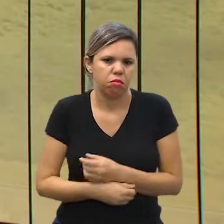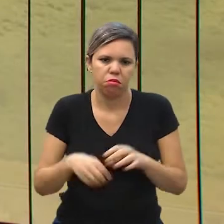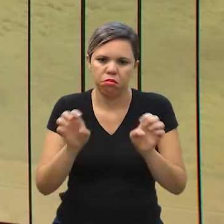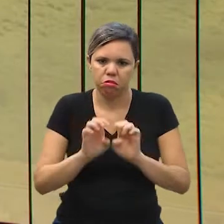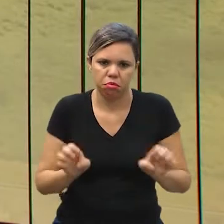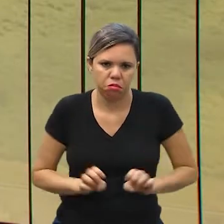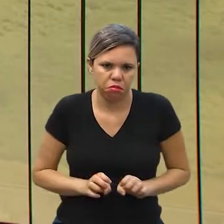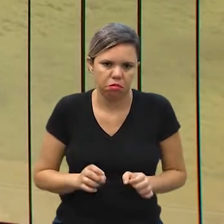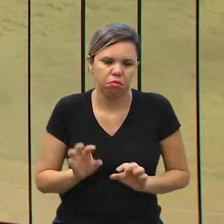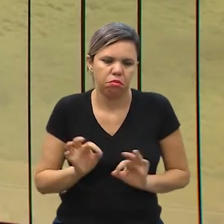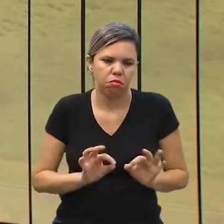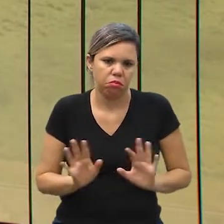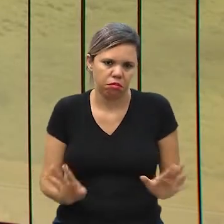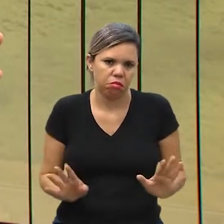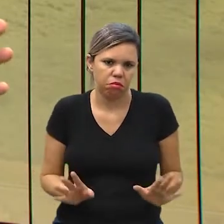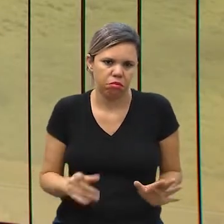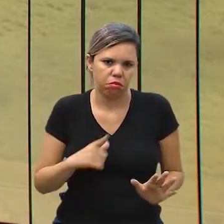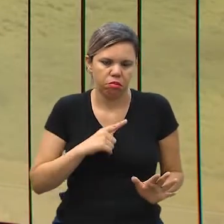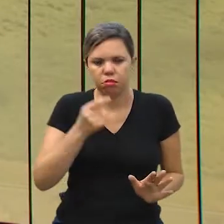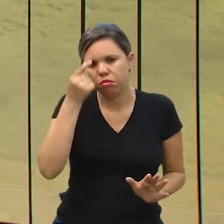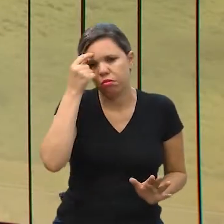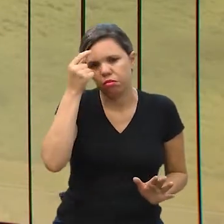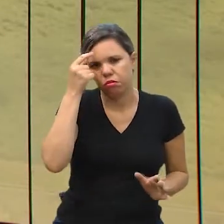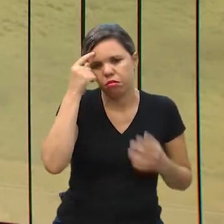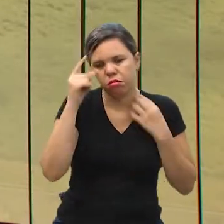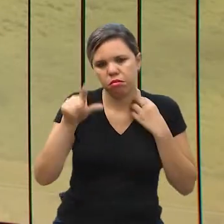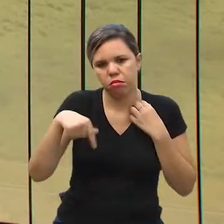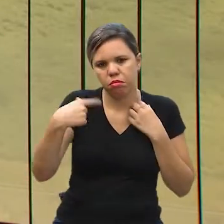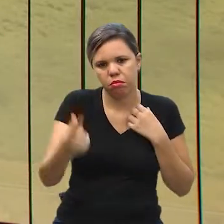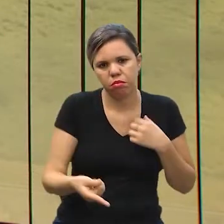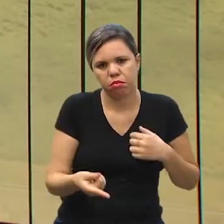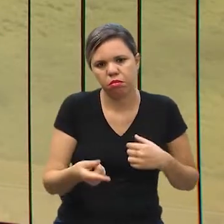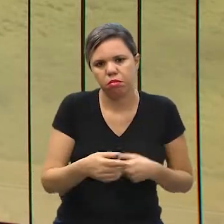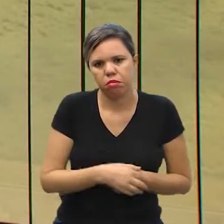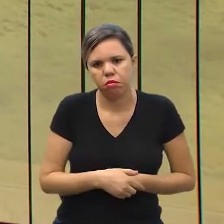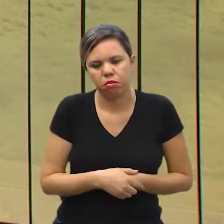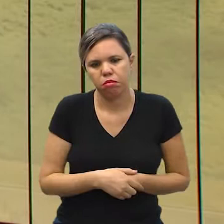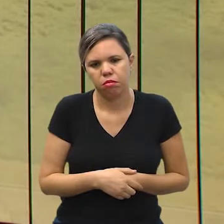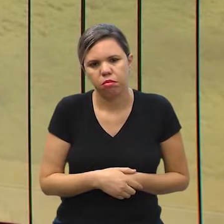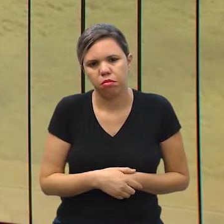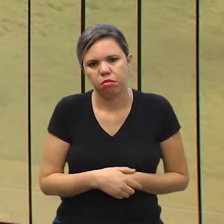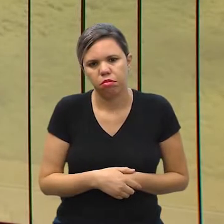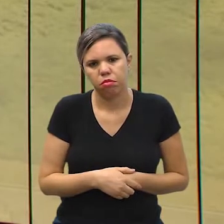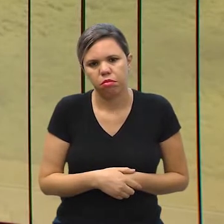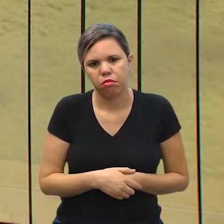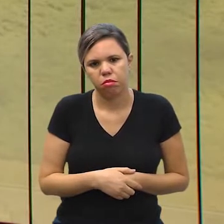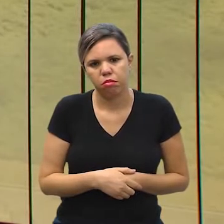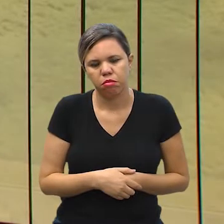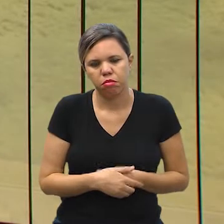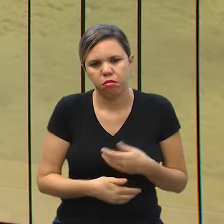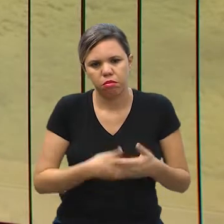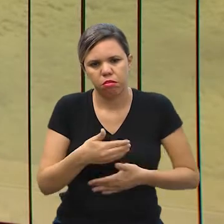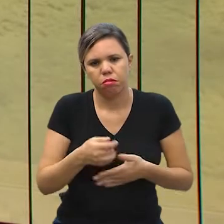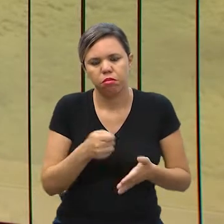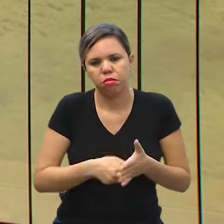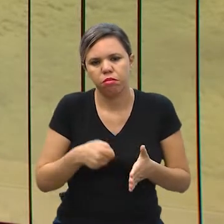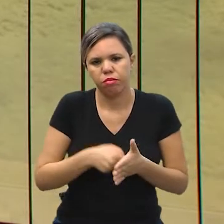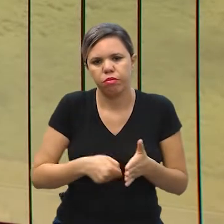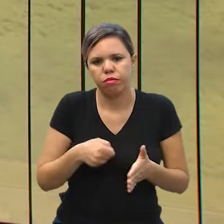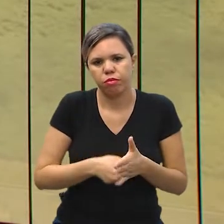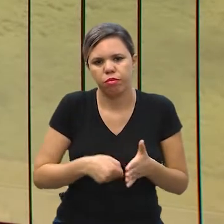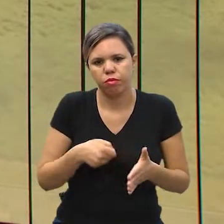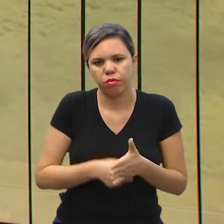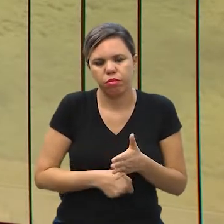na estrutura dessas organizações mas sim a noção depois quando eu passei a